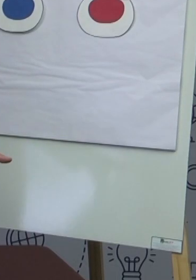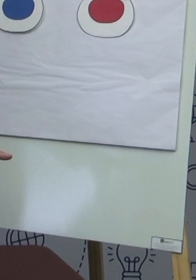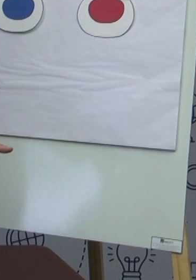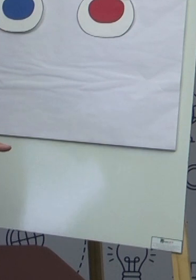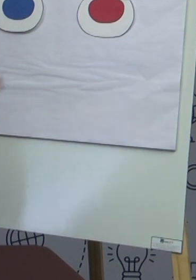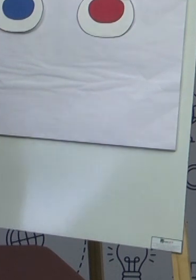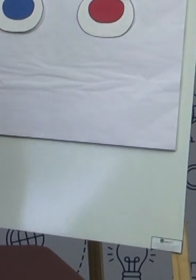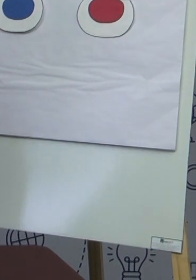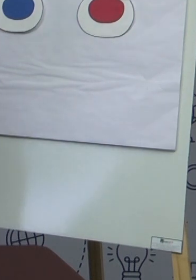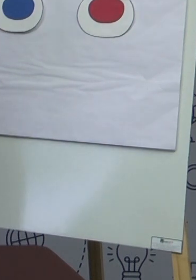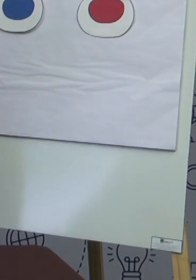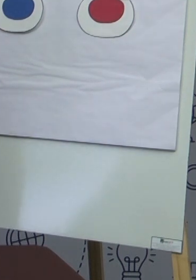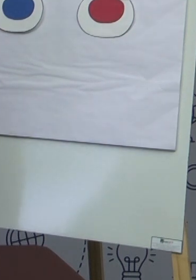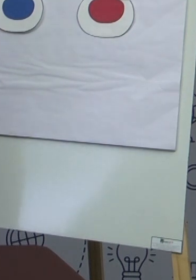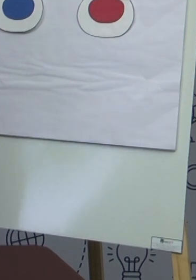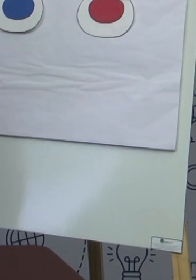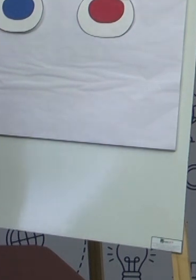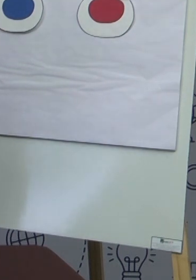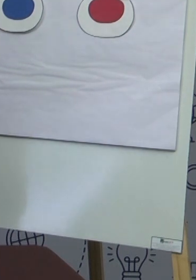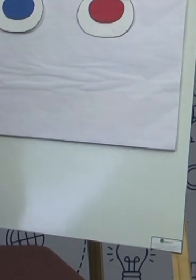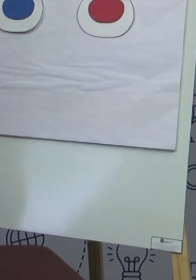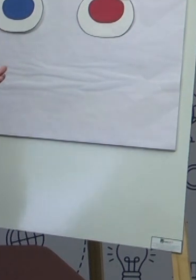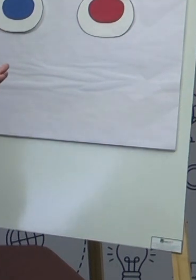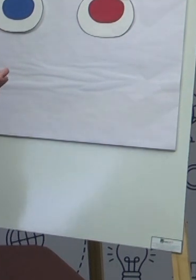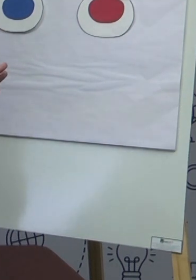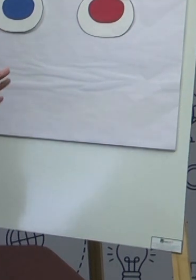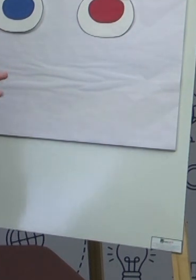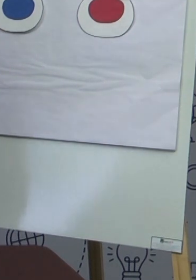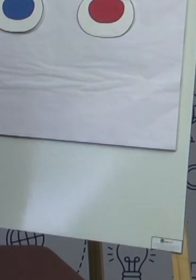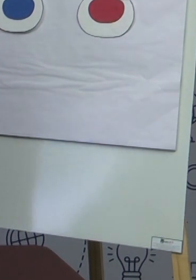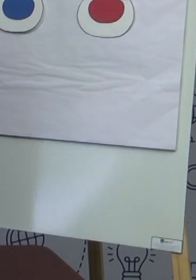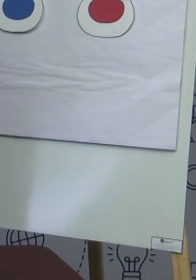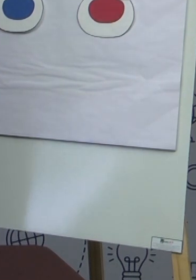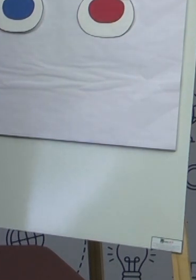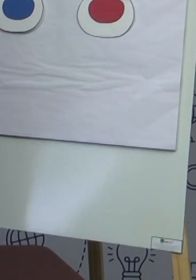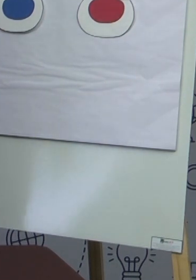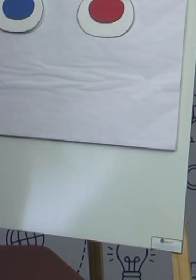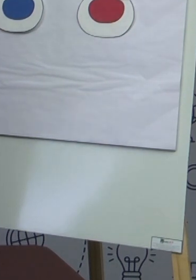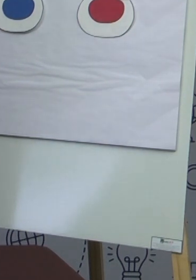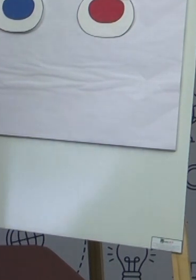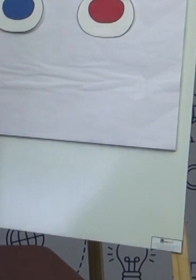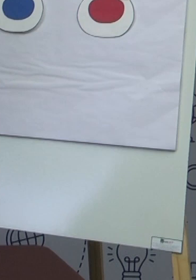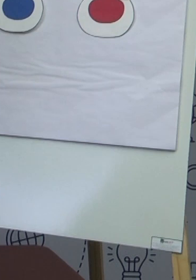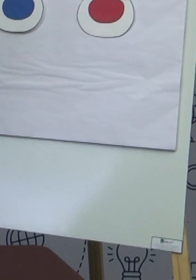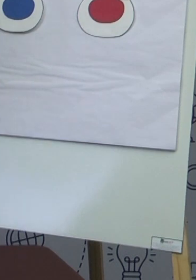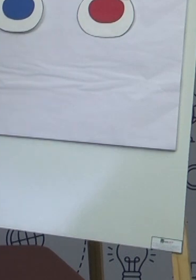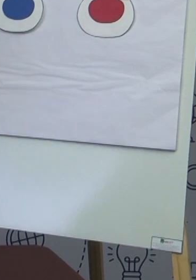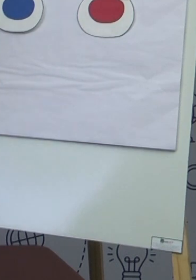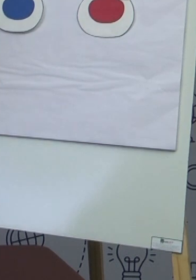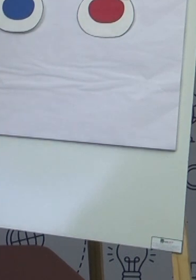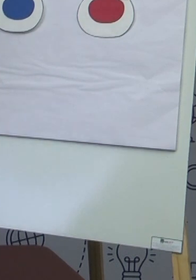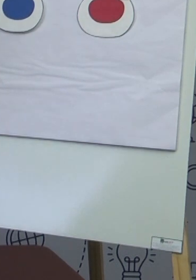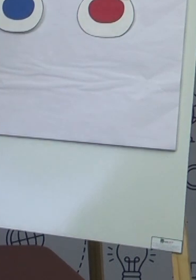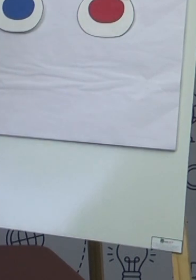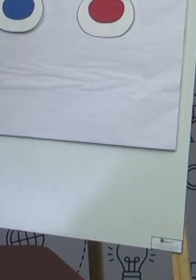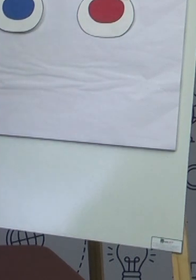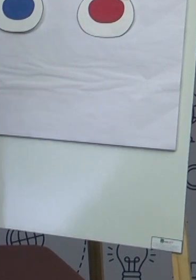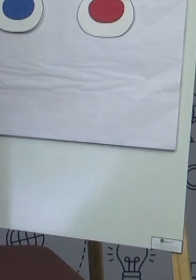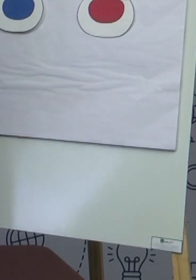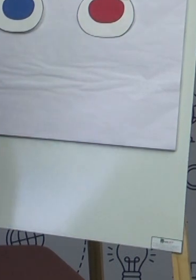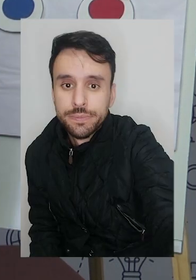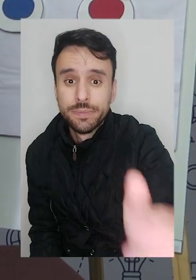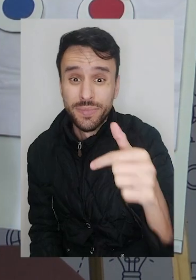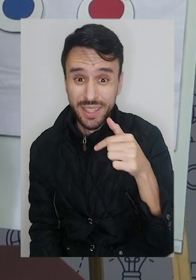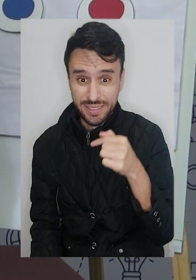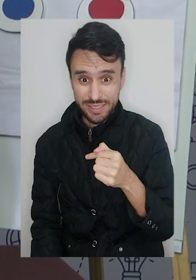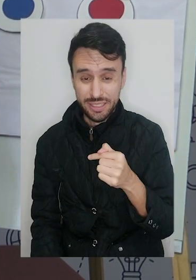Conseguiu descobrir se Ana está com febre ou não? Então vamos ler de novo. Às 7 horas, Ana